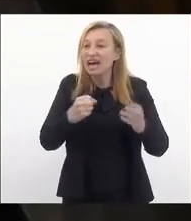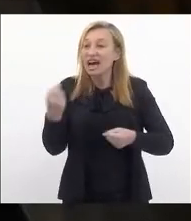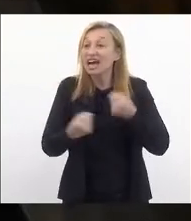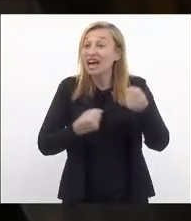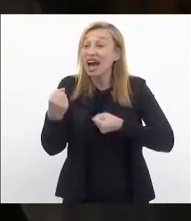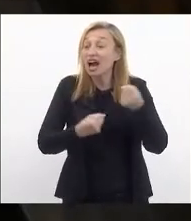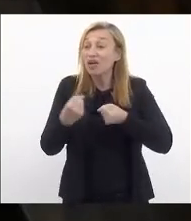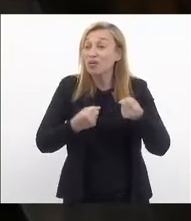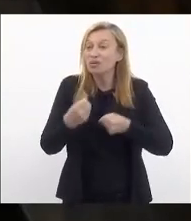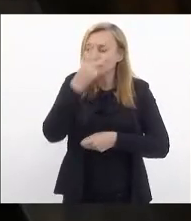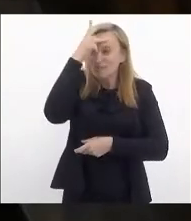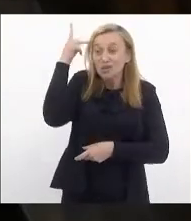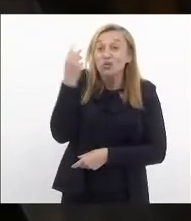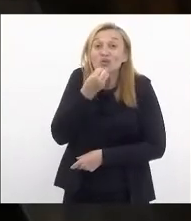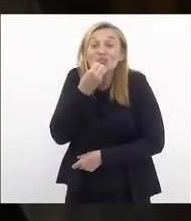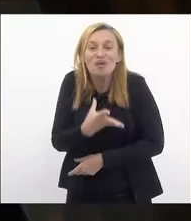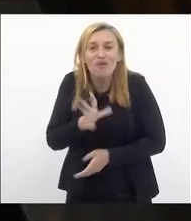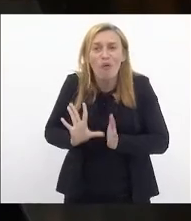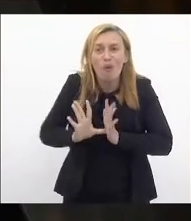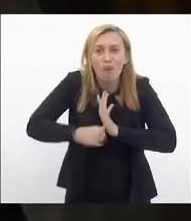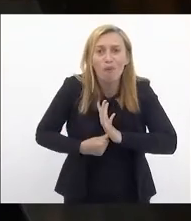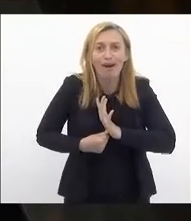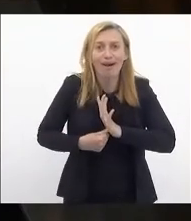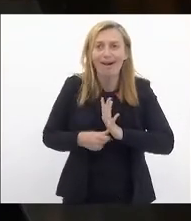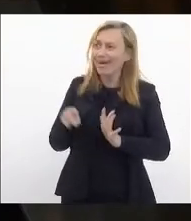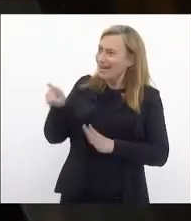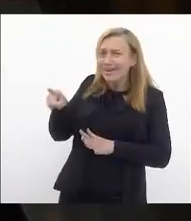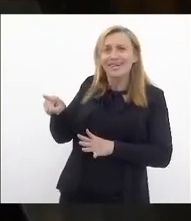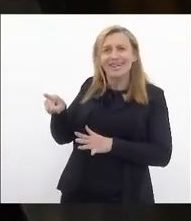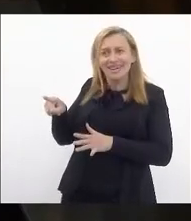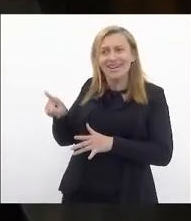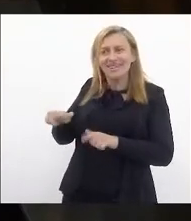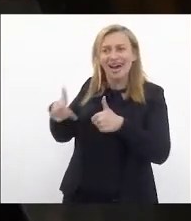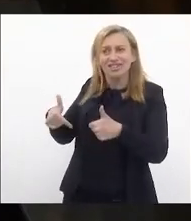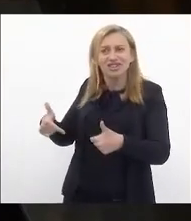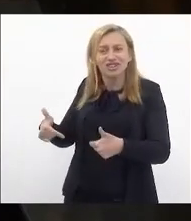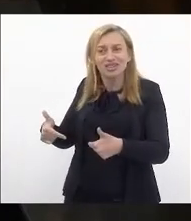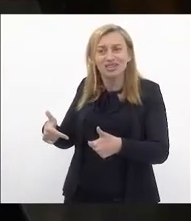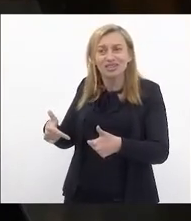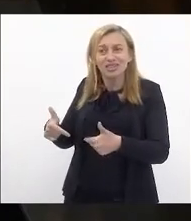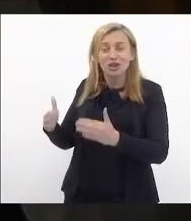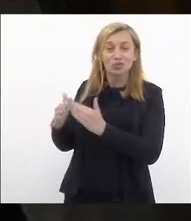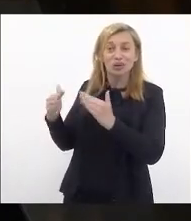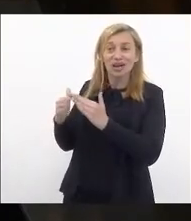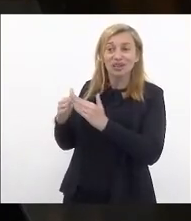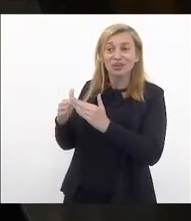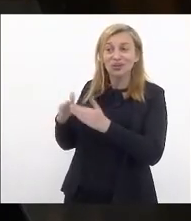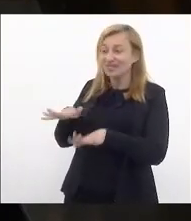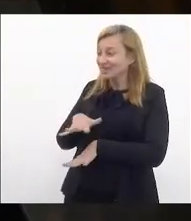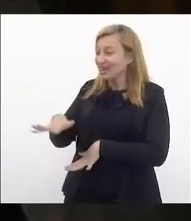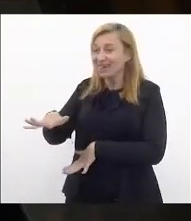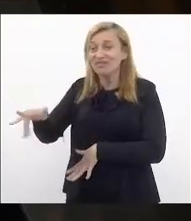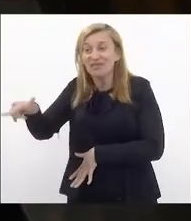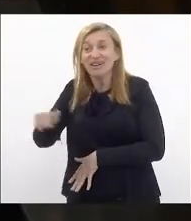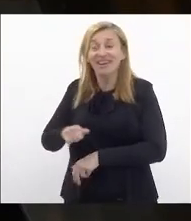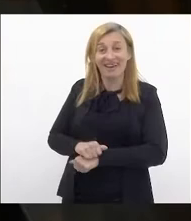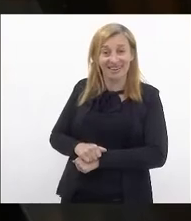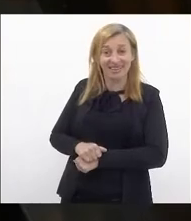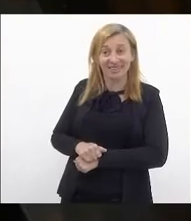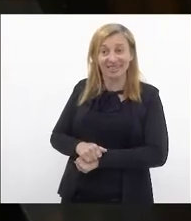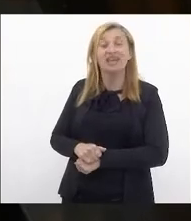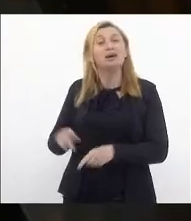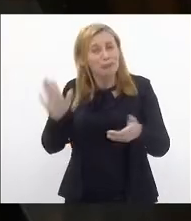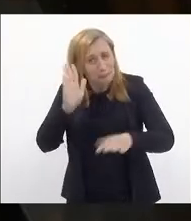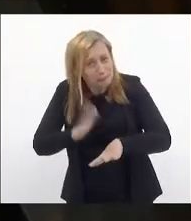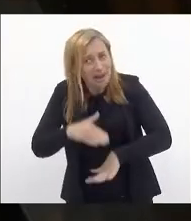pessoas do bem é dessa forma que eles tratam os moradores de bem daquela comunidade ainda tem